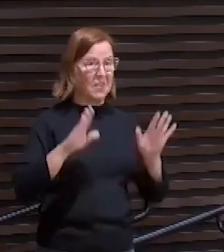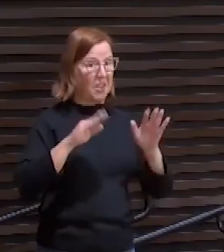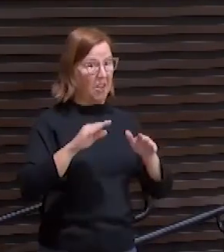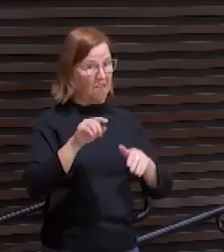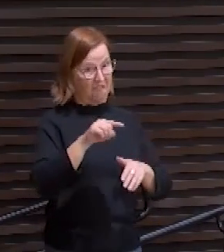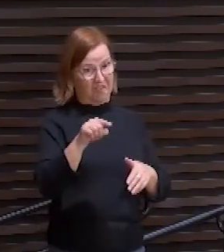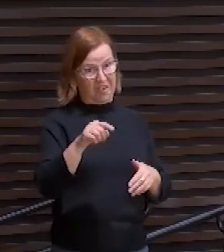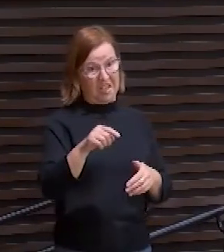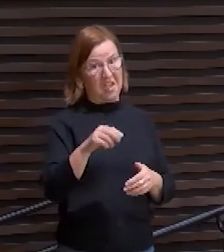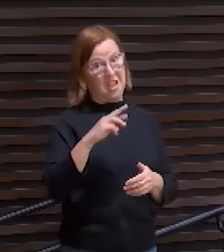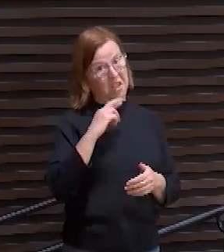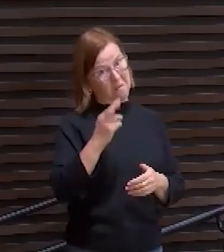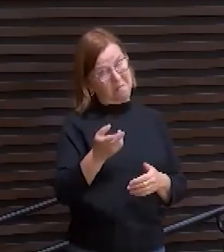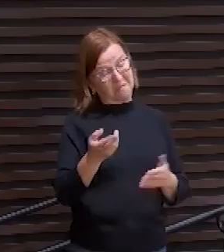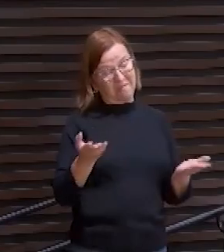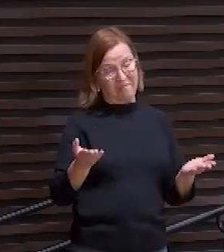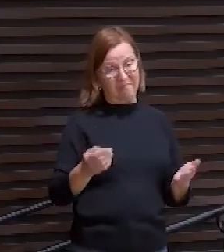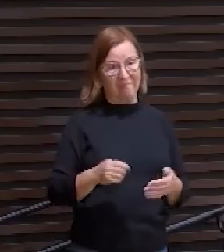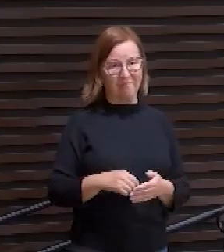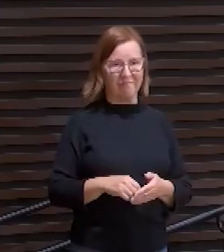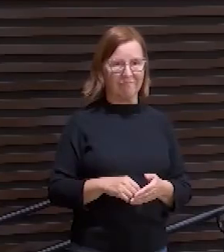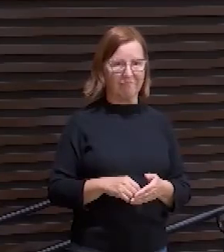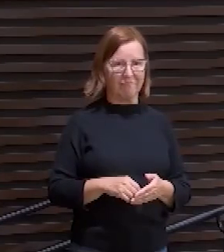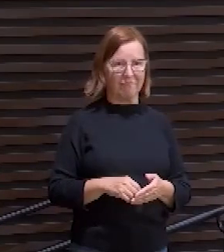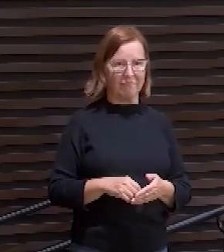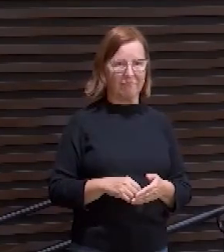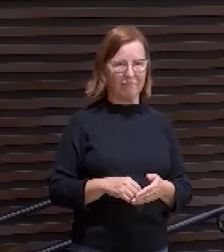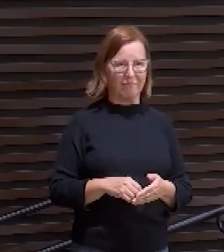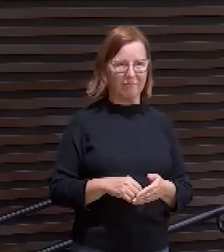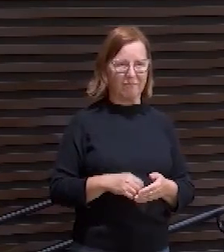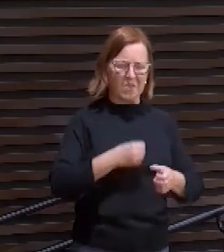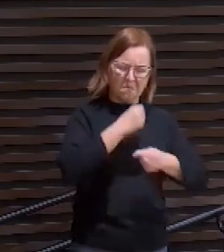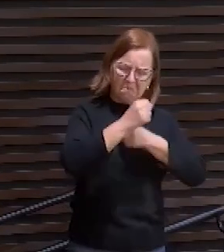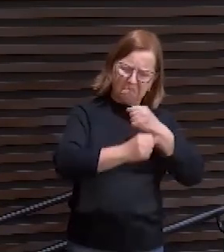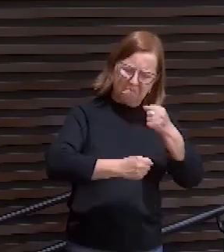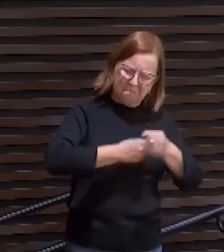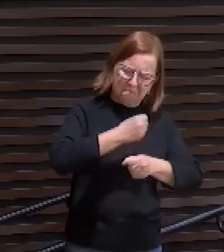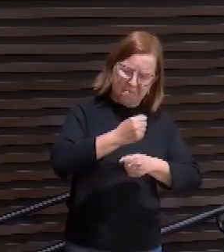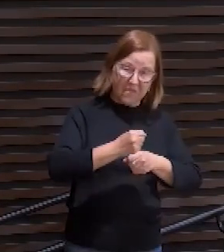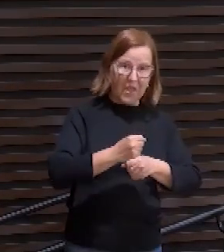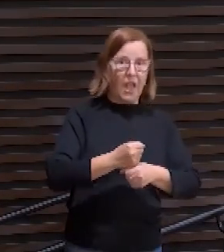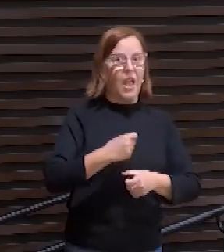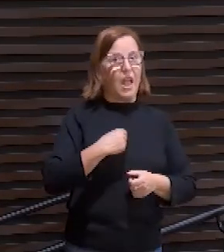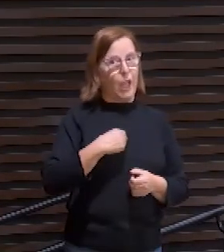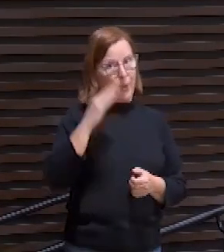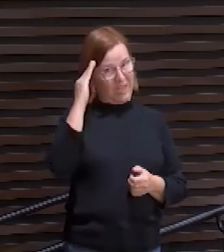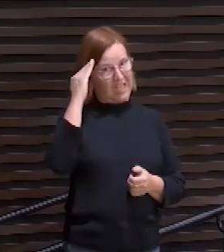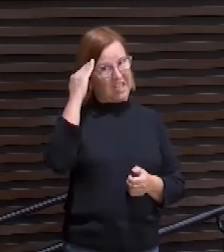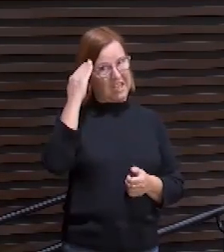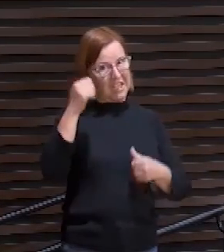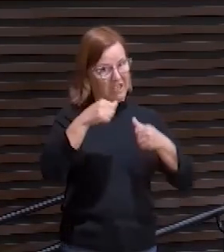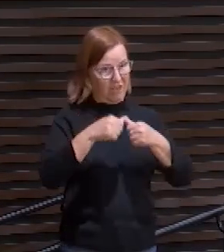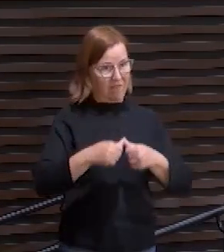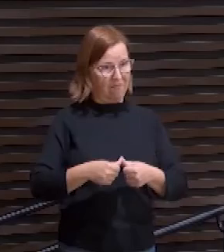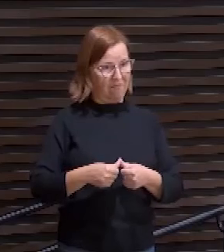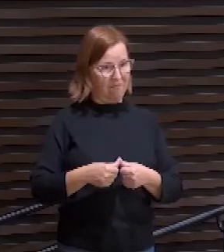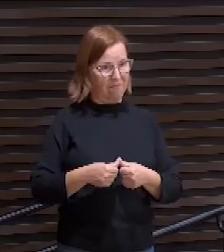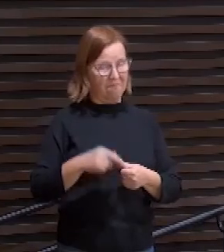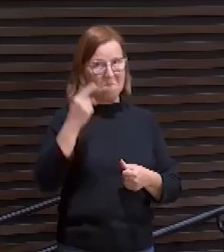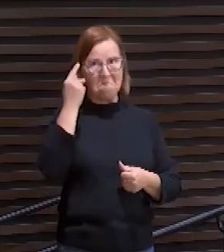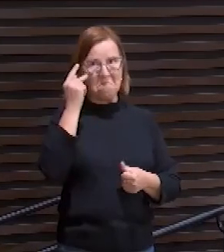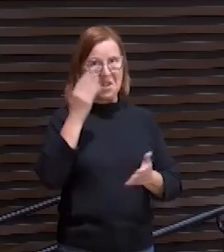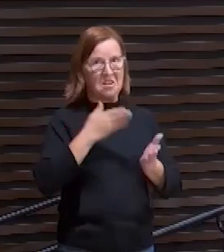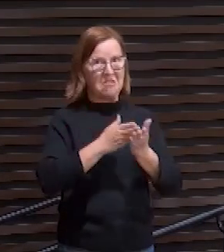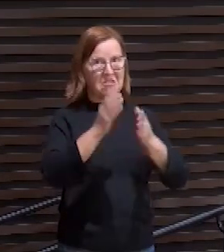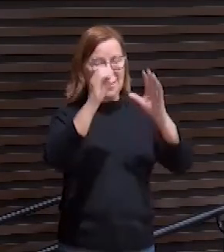assim. Durante muitos anos da minha vida, eu entendia assim, que para ir para o céu